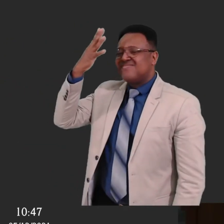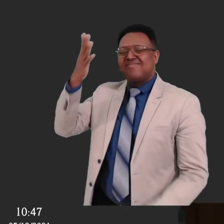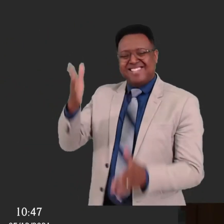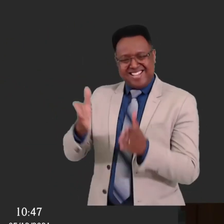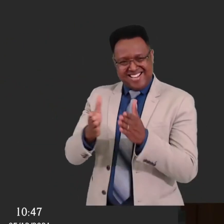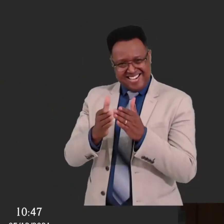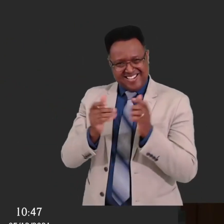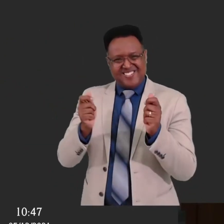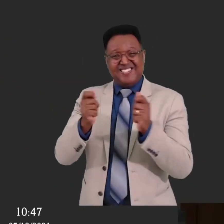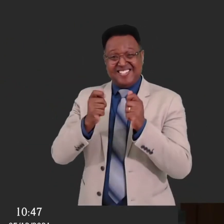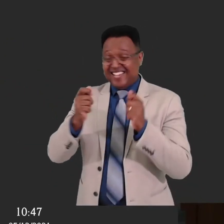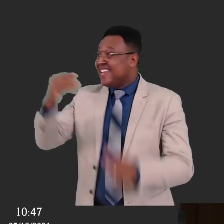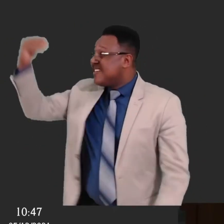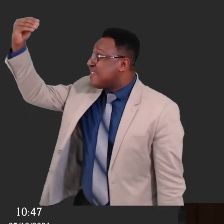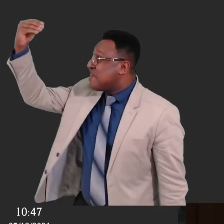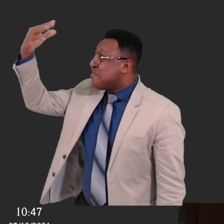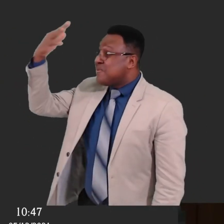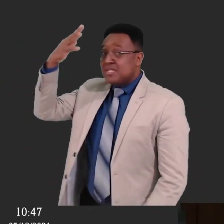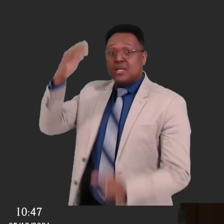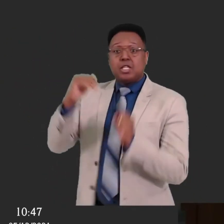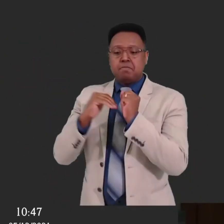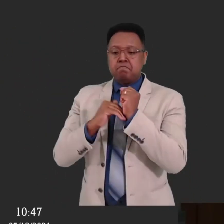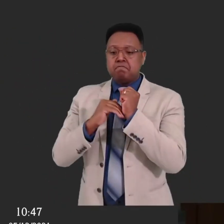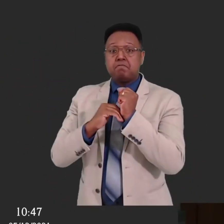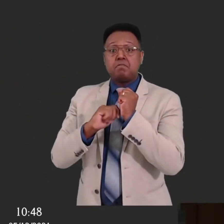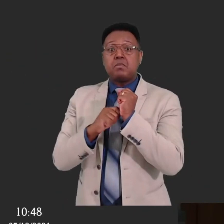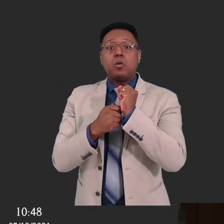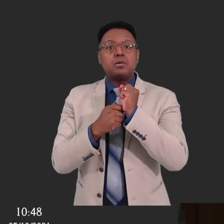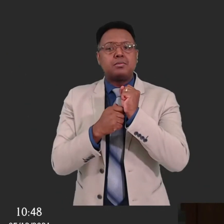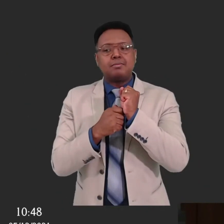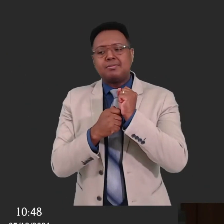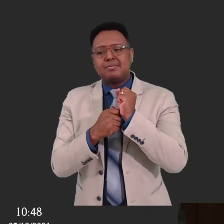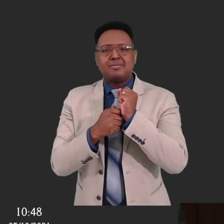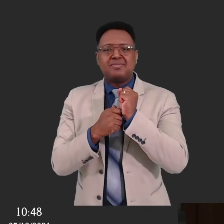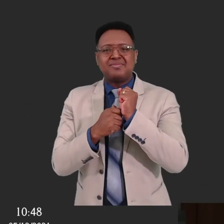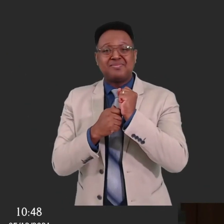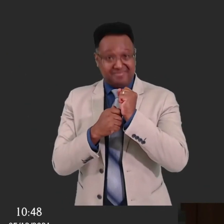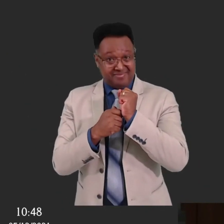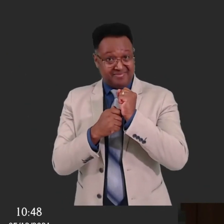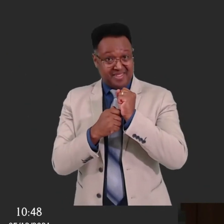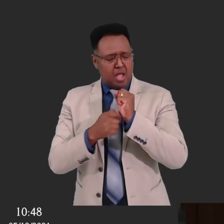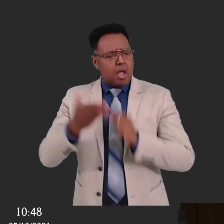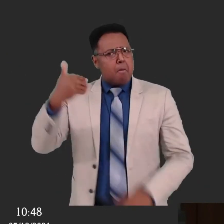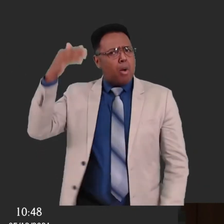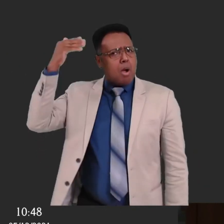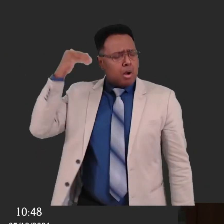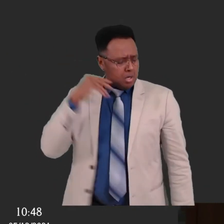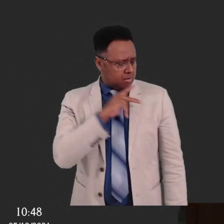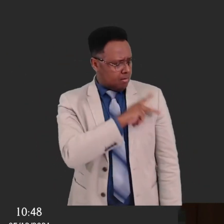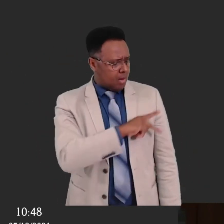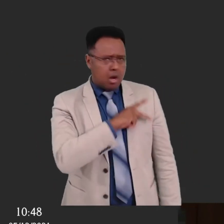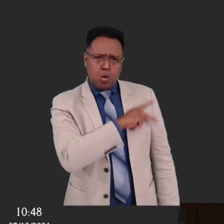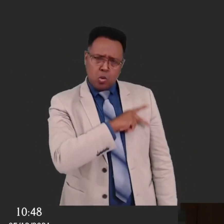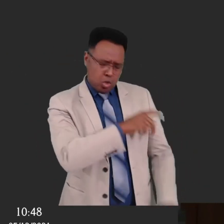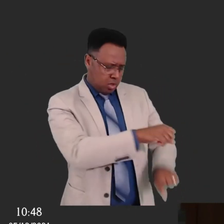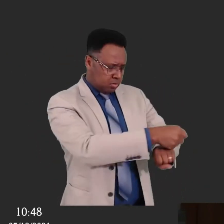E essa revelação é misteriosa. Então Paulo havia escrito para os Colossenses que ele